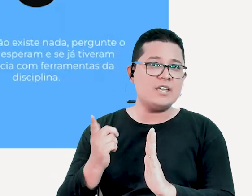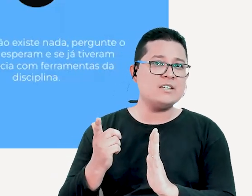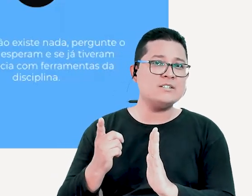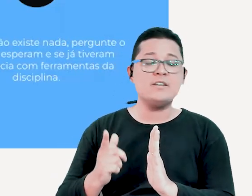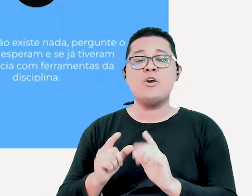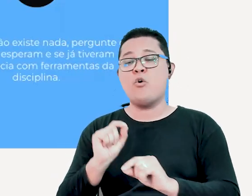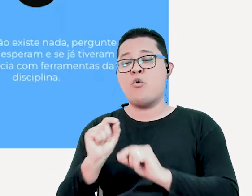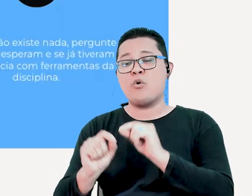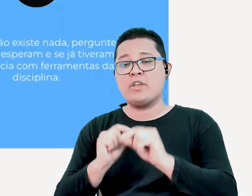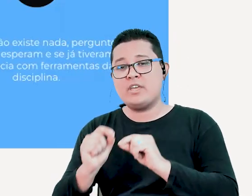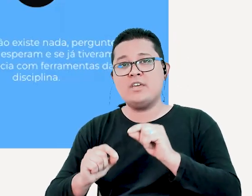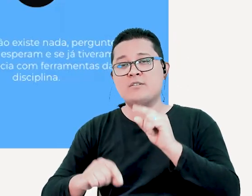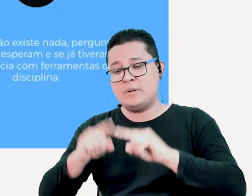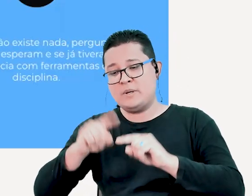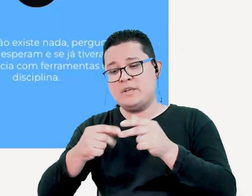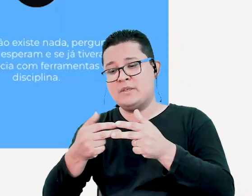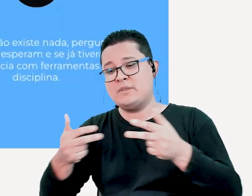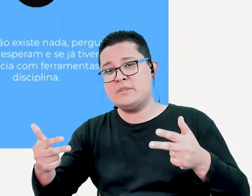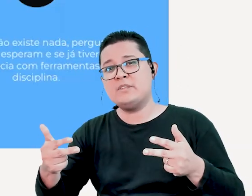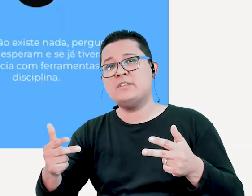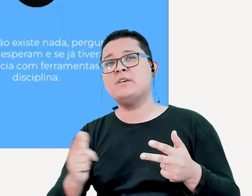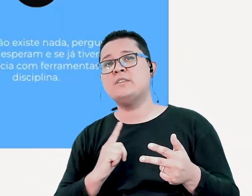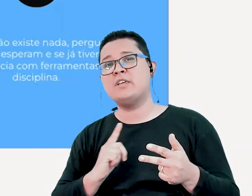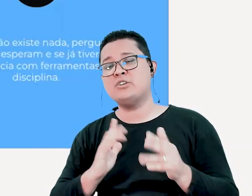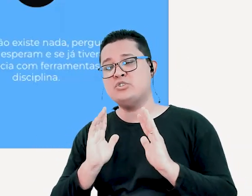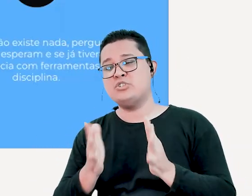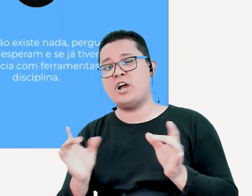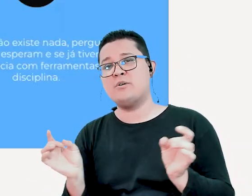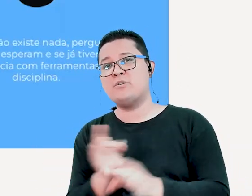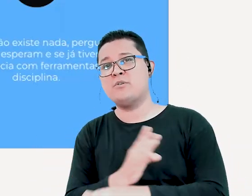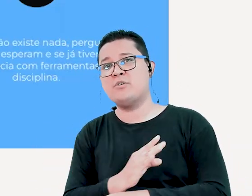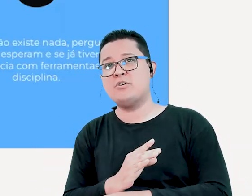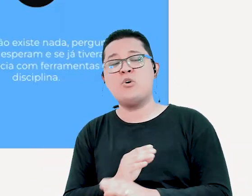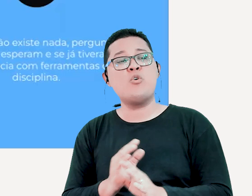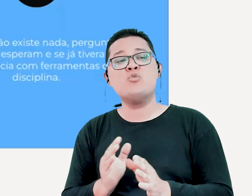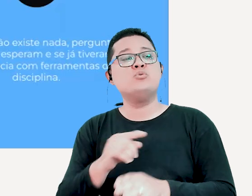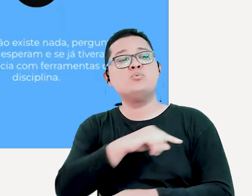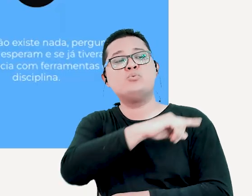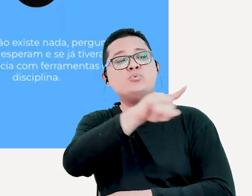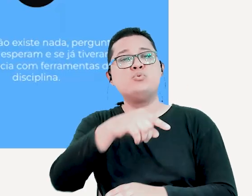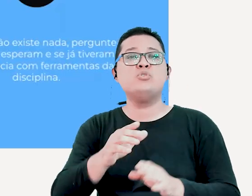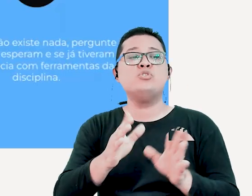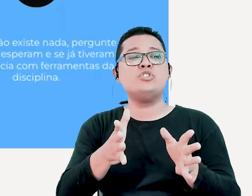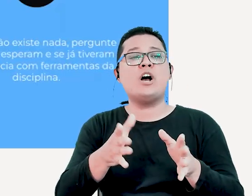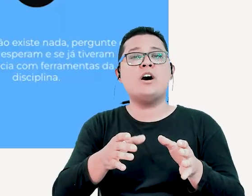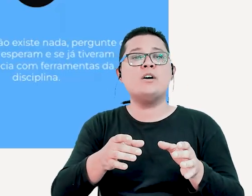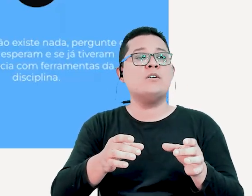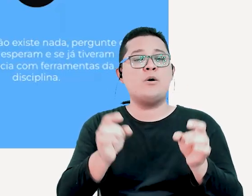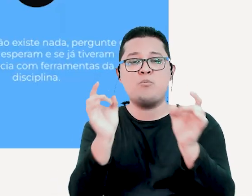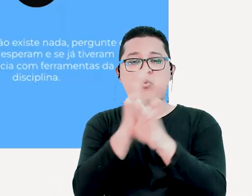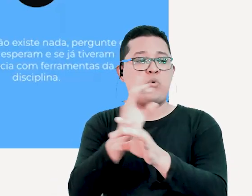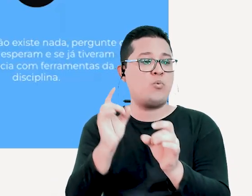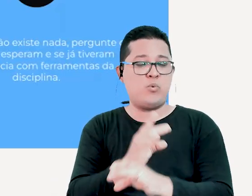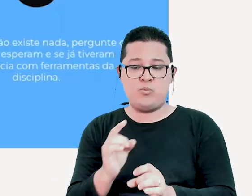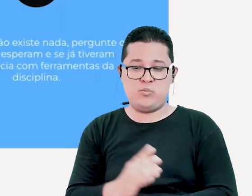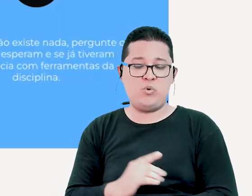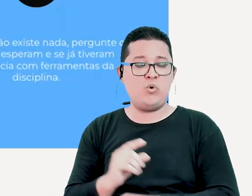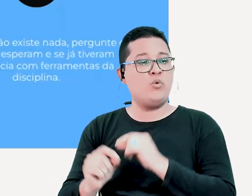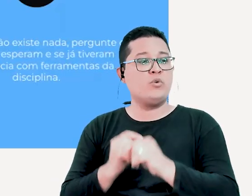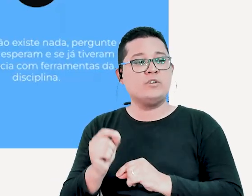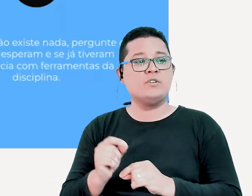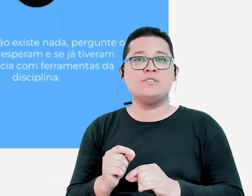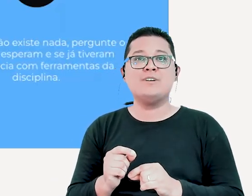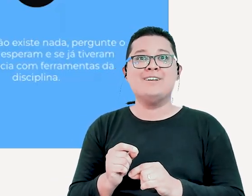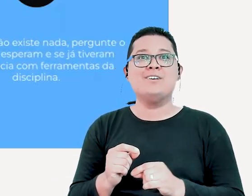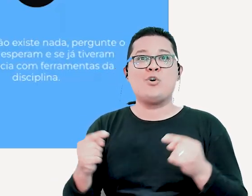que pode ser uma ajuda aí no momento de escrever. Enfim, esse é o momento de perguntar, de questionar, de levantar todos